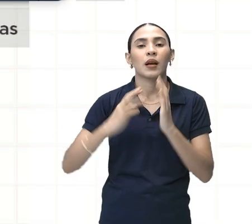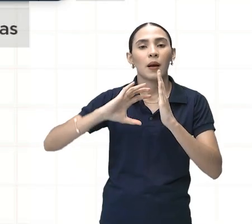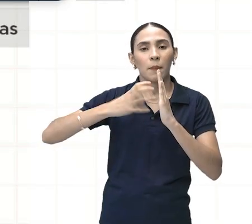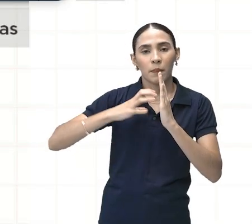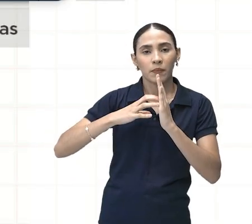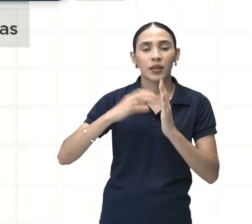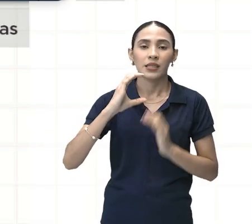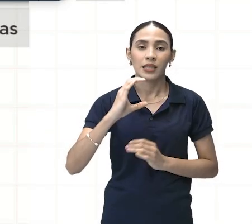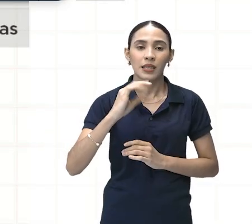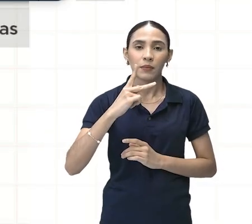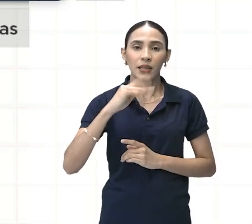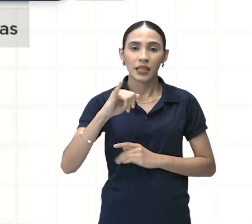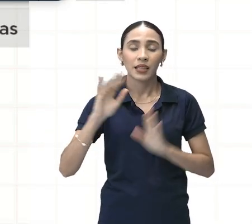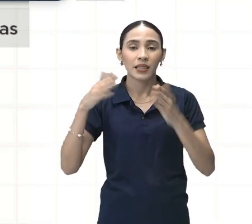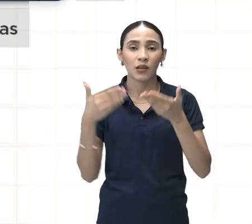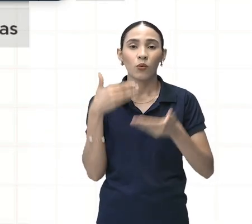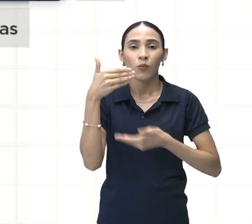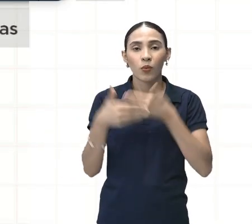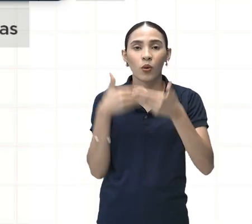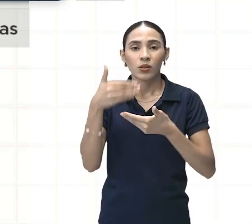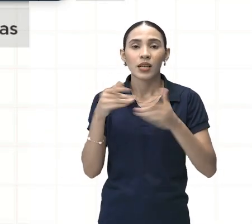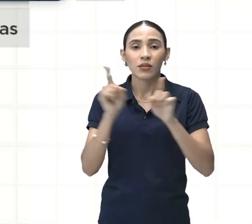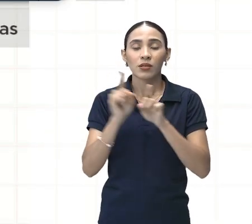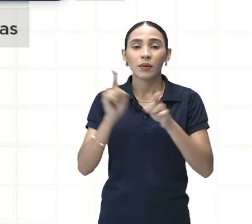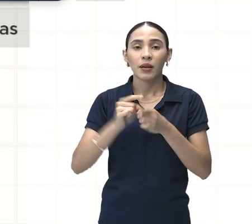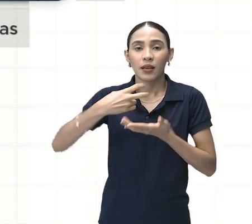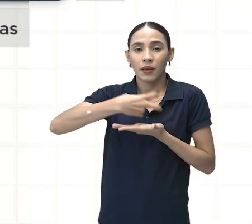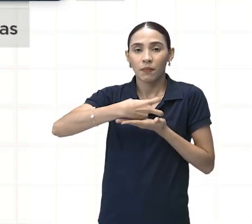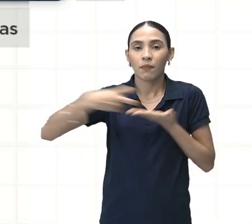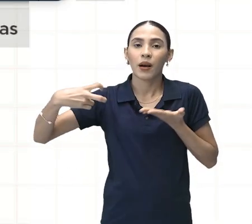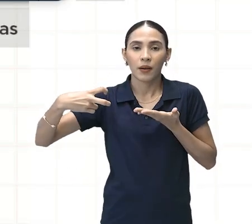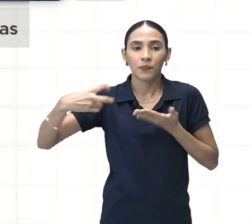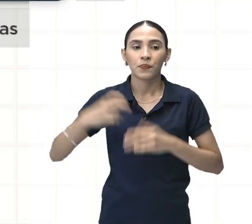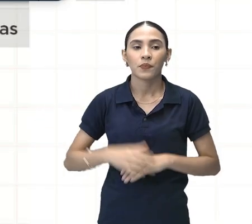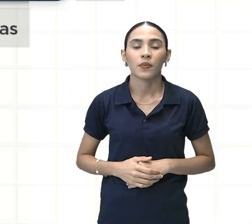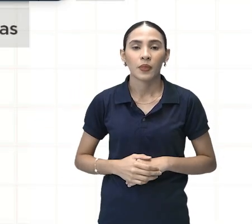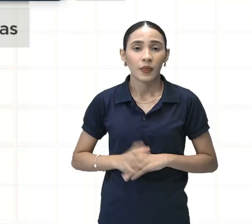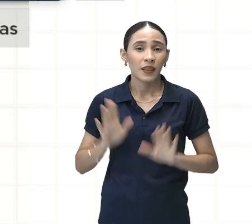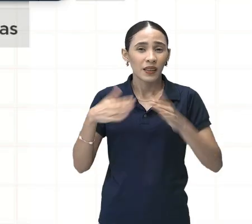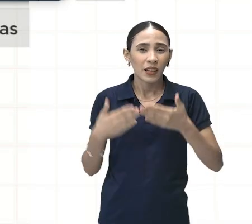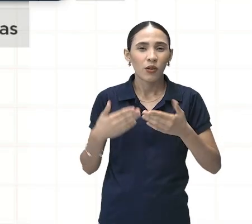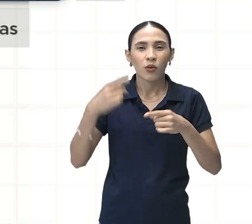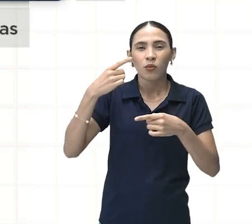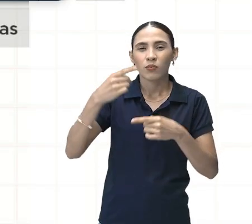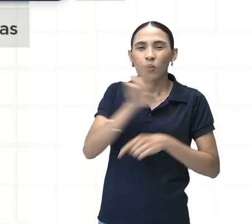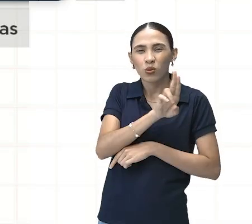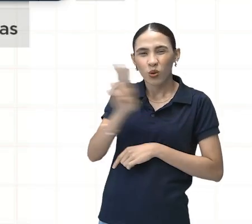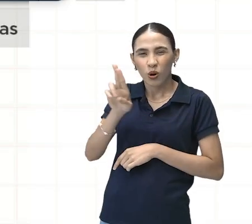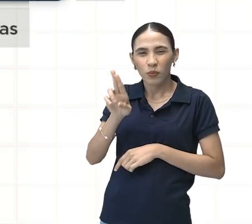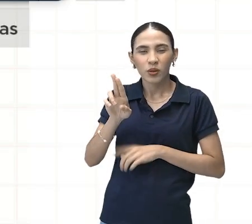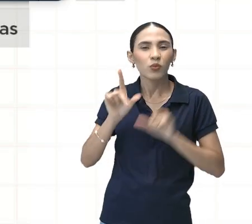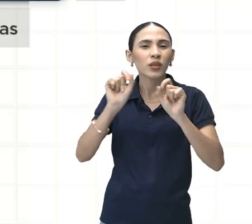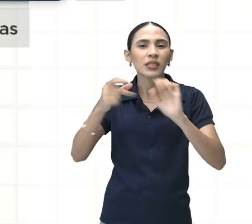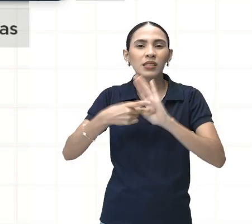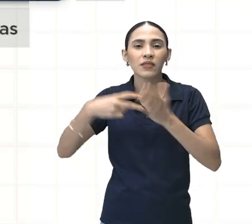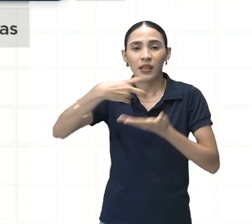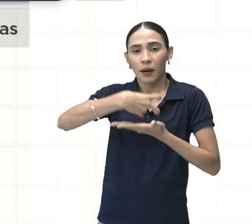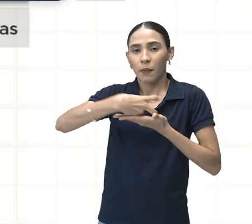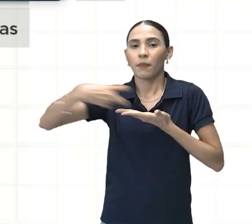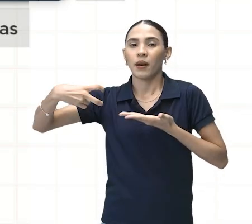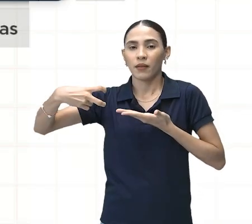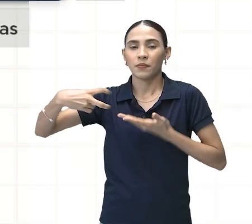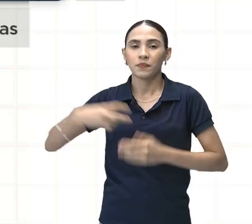de CPI, e o processo de impeachment. Professor, esse nome ele me é familiar. O que é